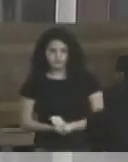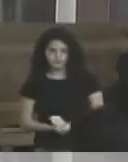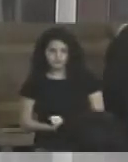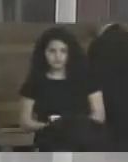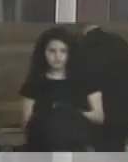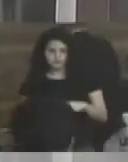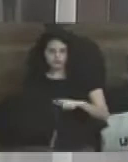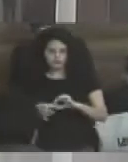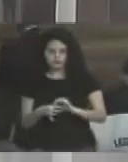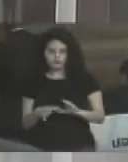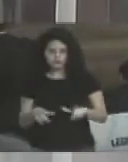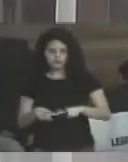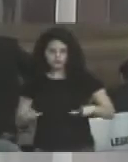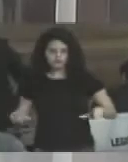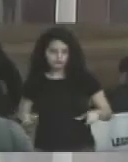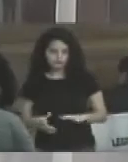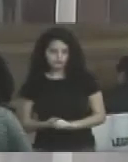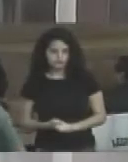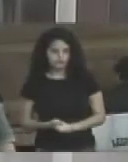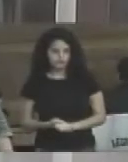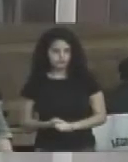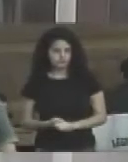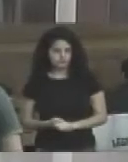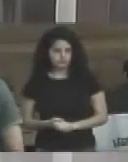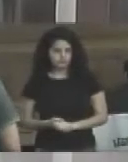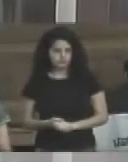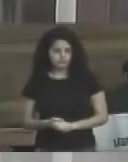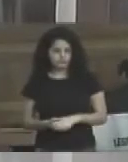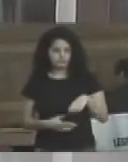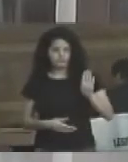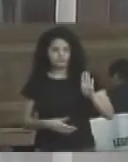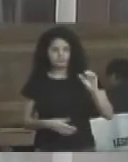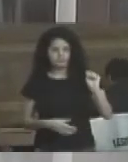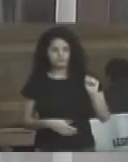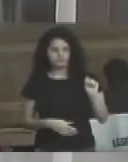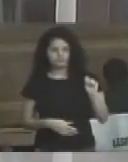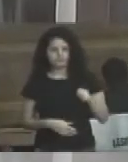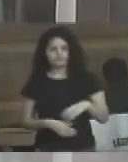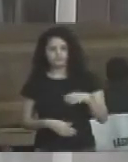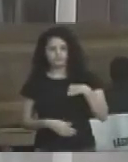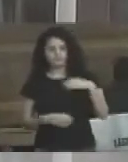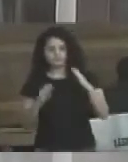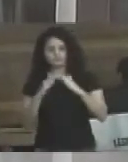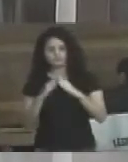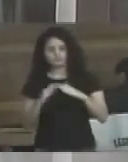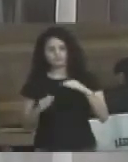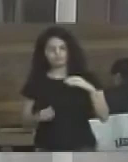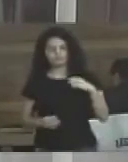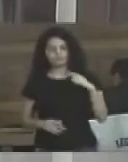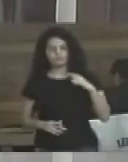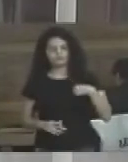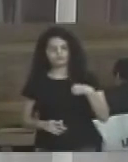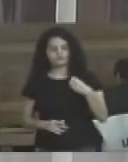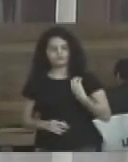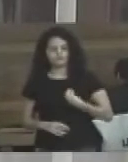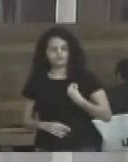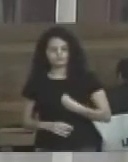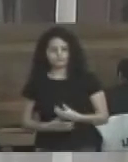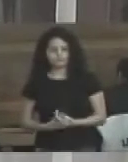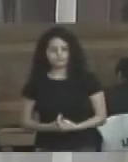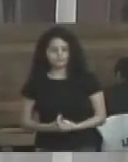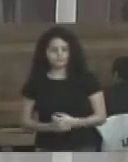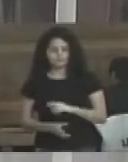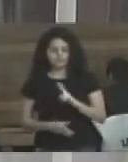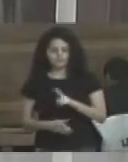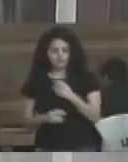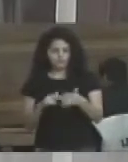Especial de Interesse Social 1 no bairro da Banqueta, Minha Casa Minha Vida, e fiscalizar as